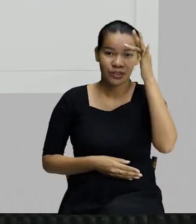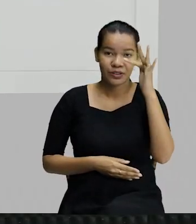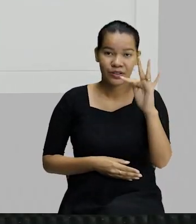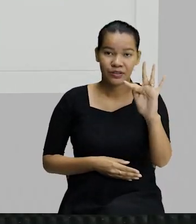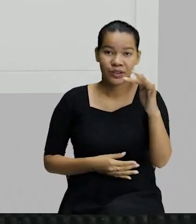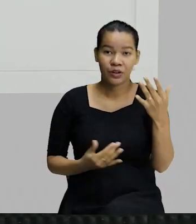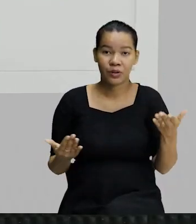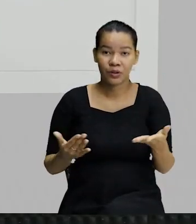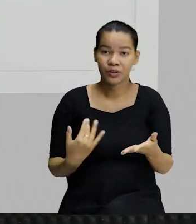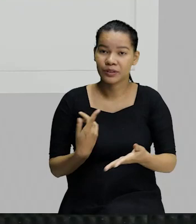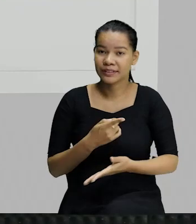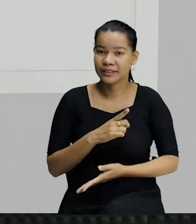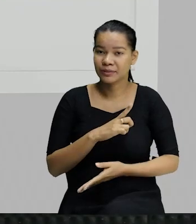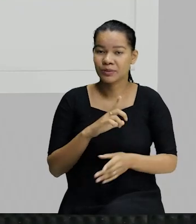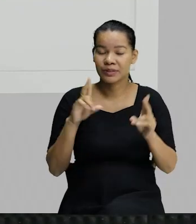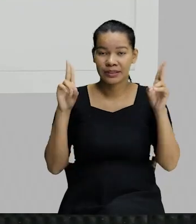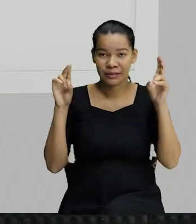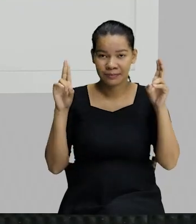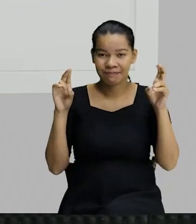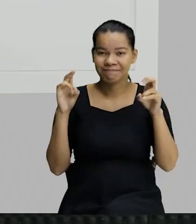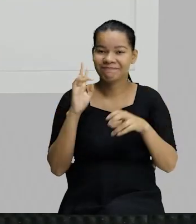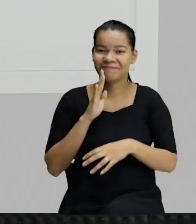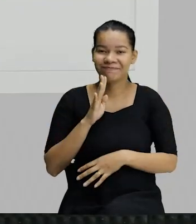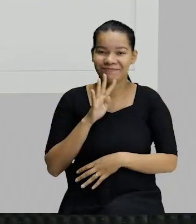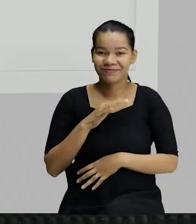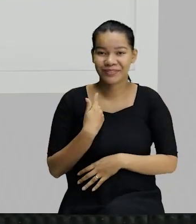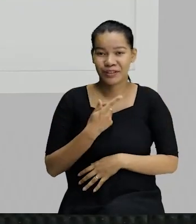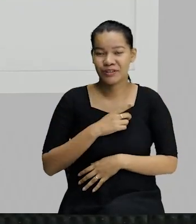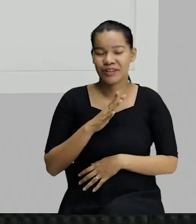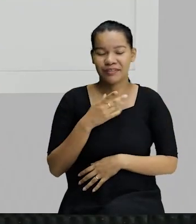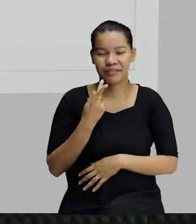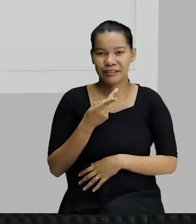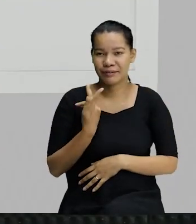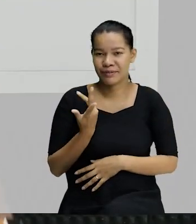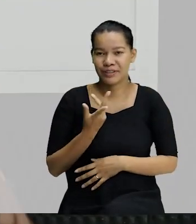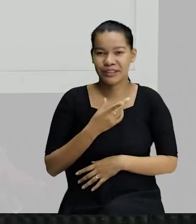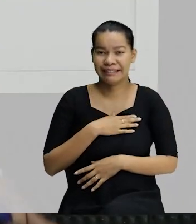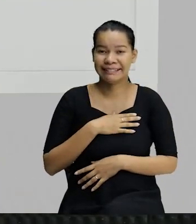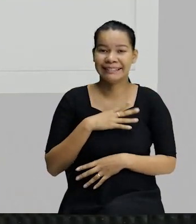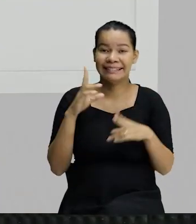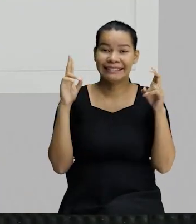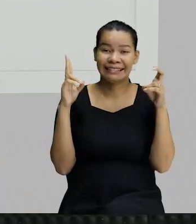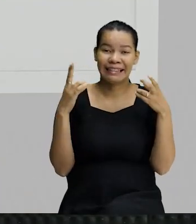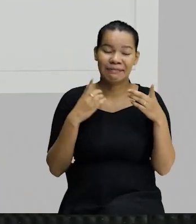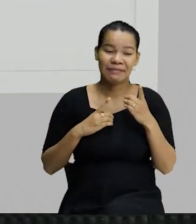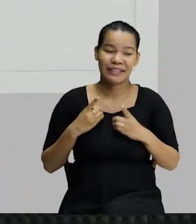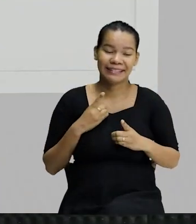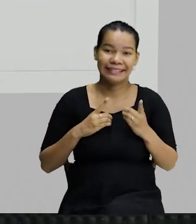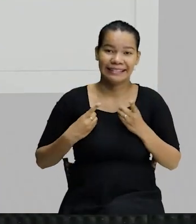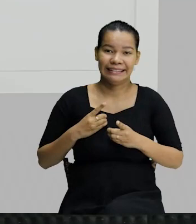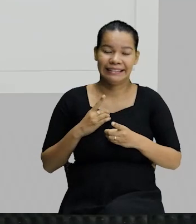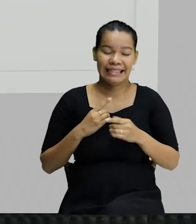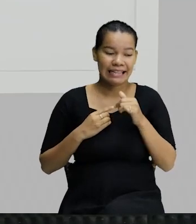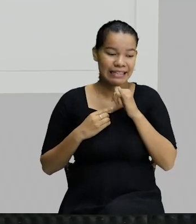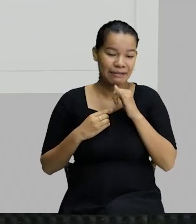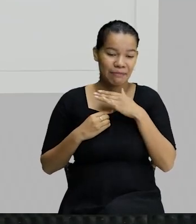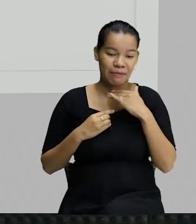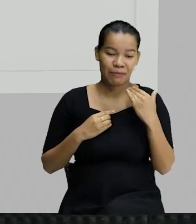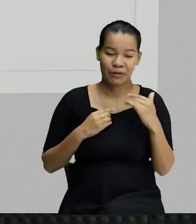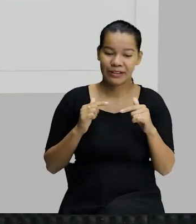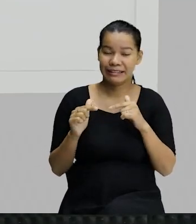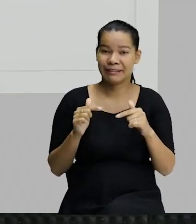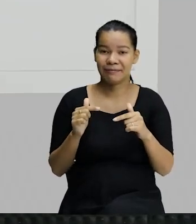muito legal. Nós já falamos aqui alguns dos temas deprimentes, o pessoal até não gosta. Já falamos da morte, já falamos de trabalho, já